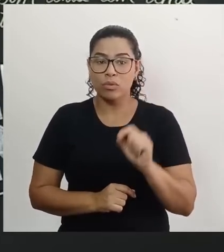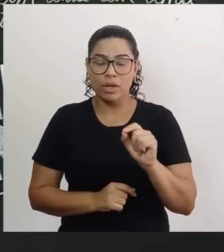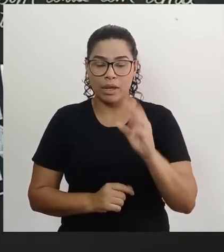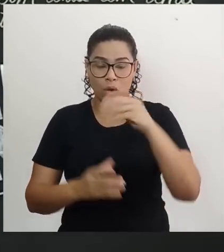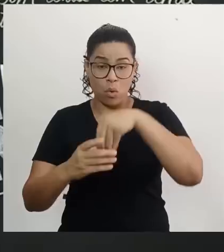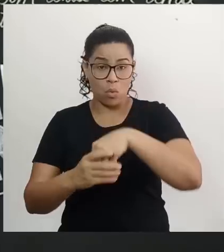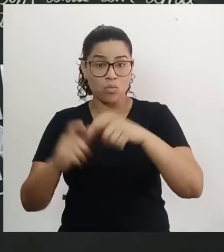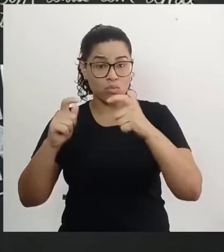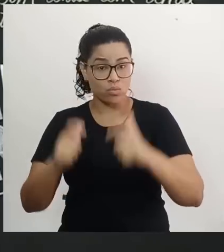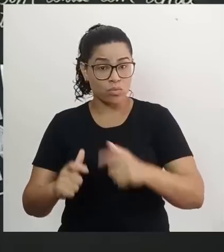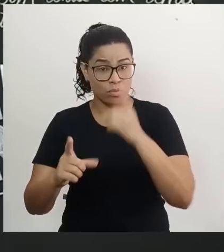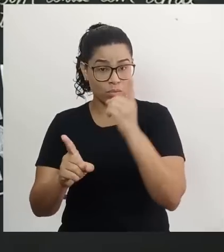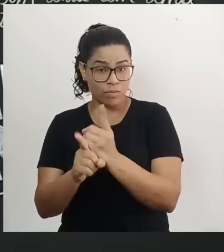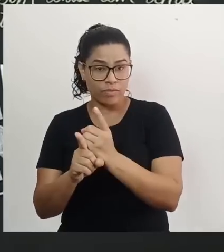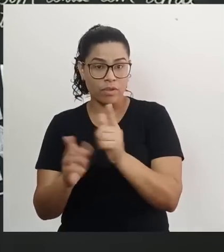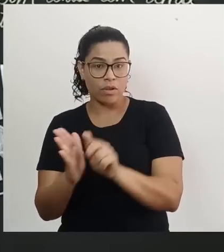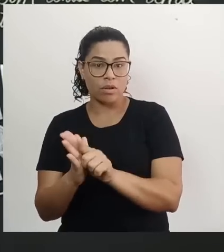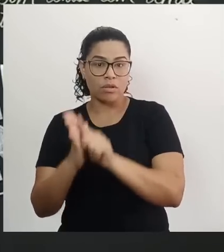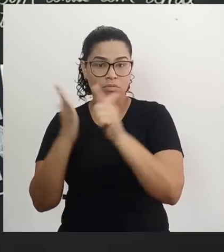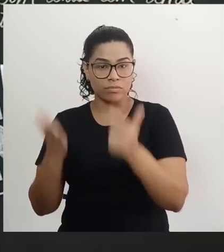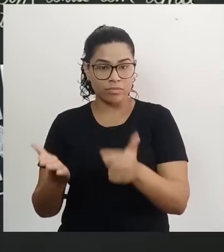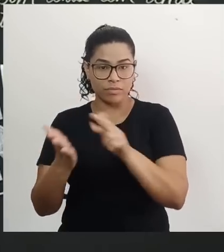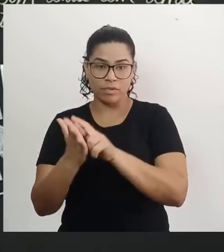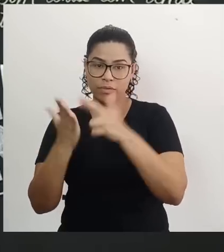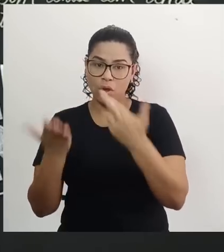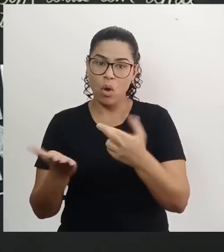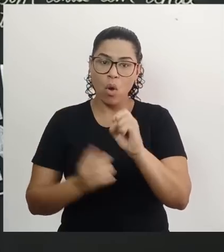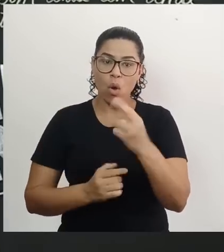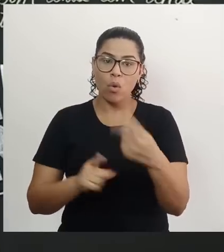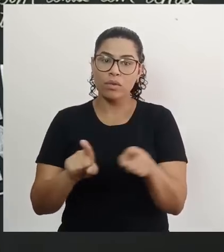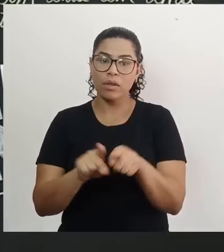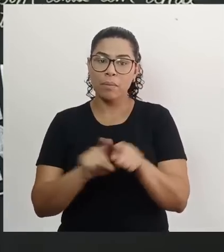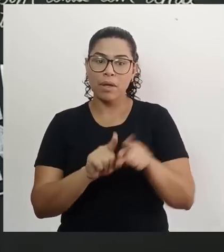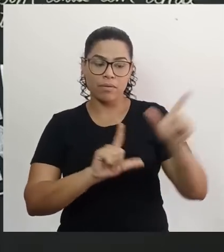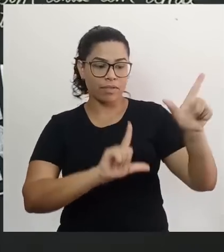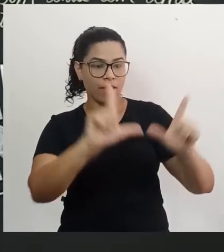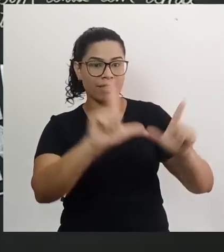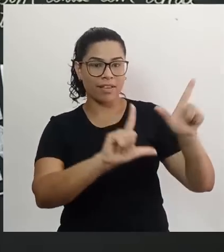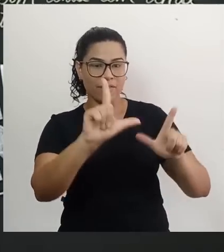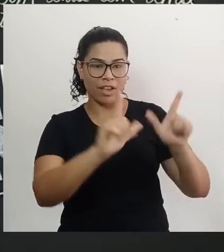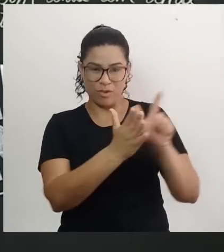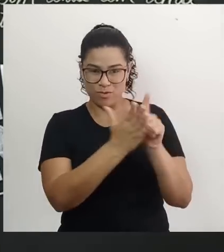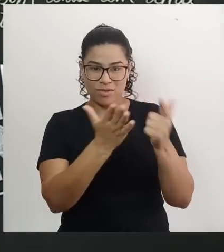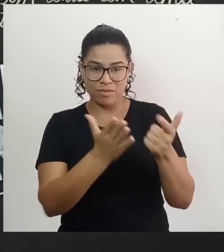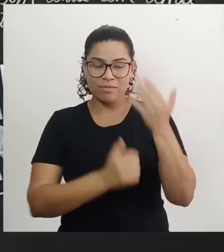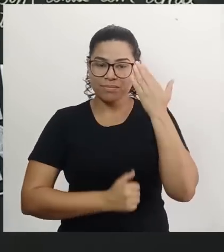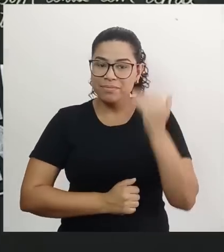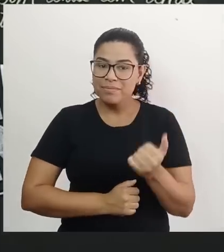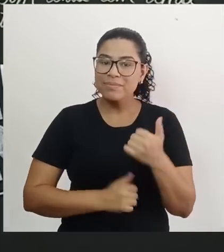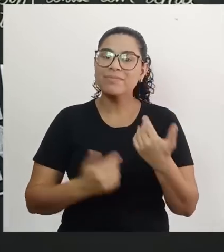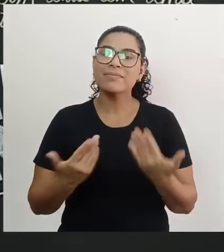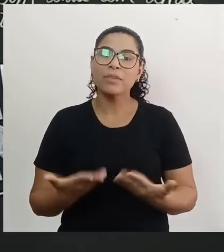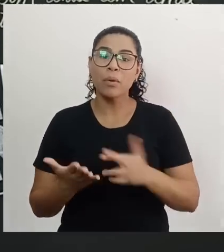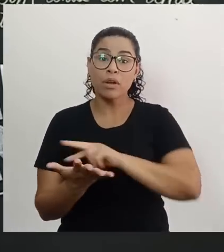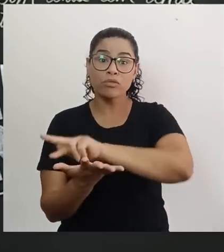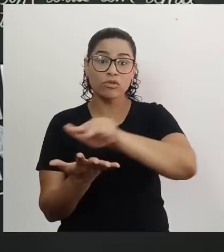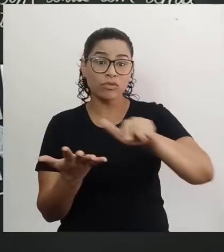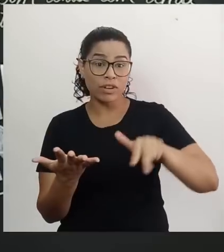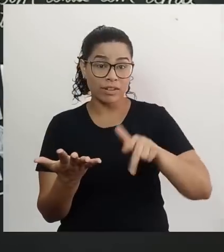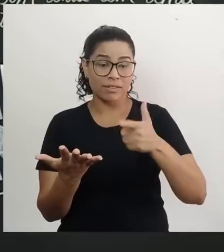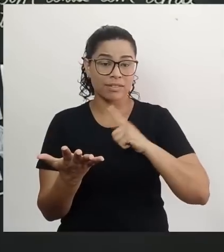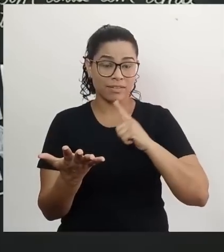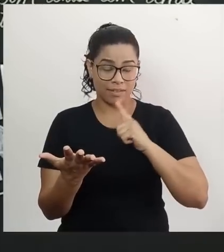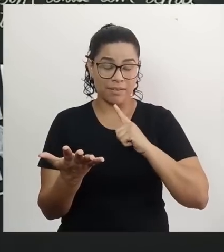em jornais, em revistas, ou ele também pode ser lido no momento de um telejornal. A gente vai falar sobre essa variação